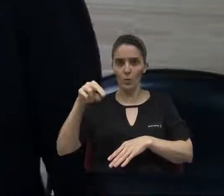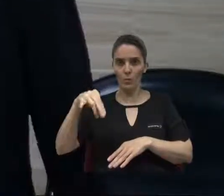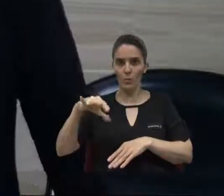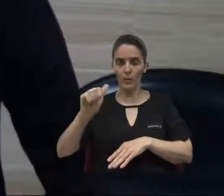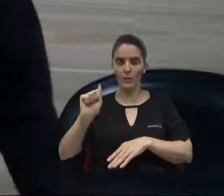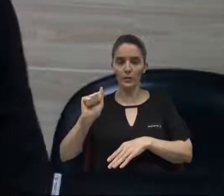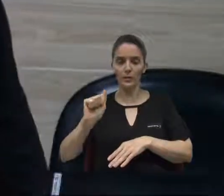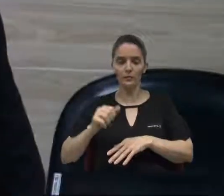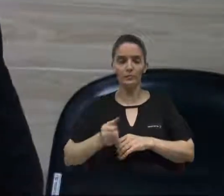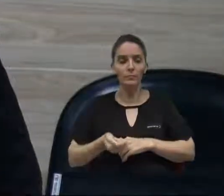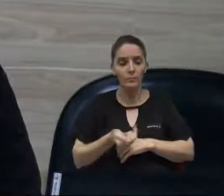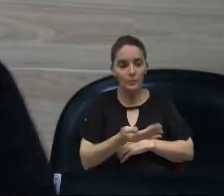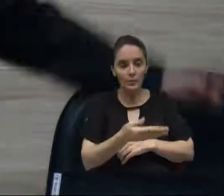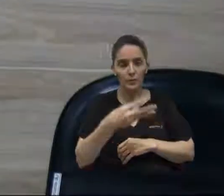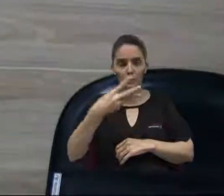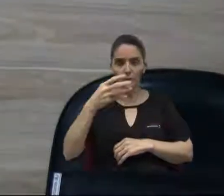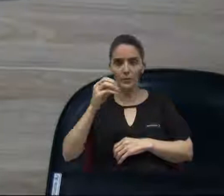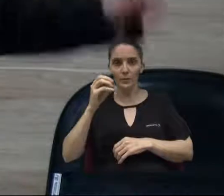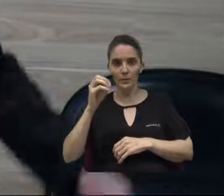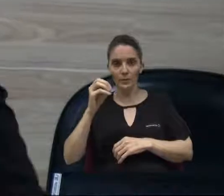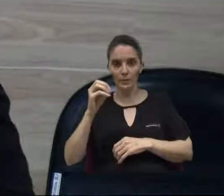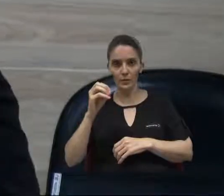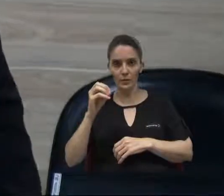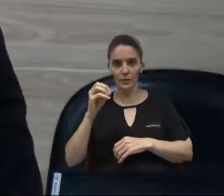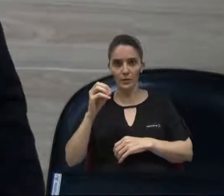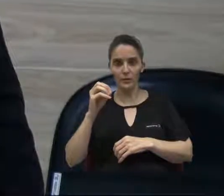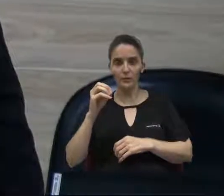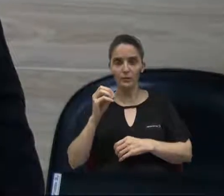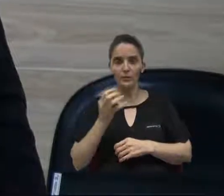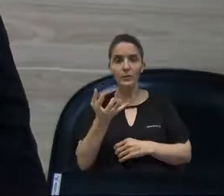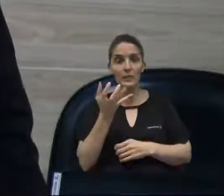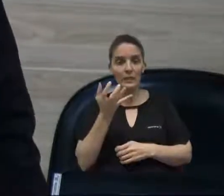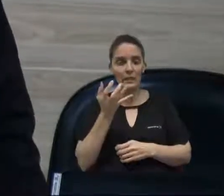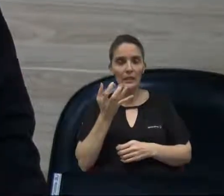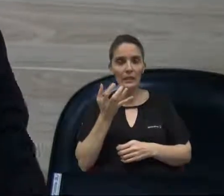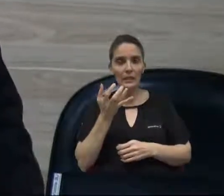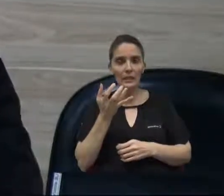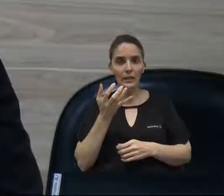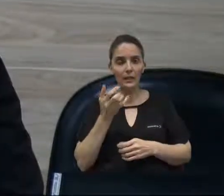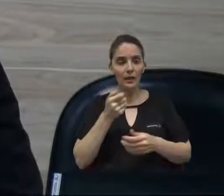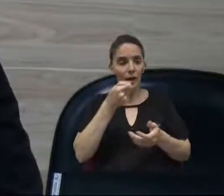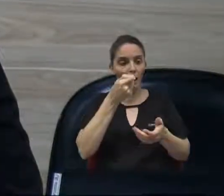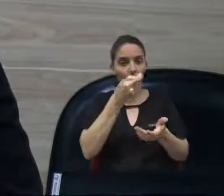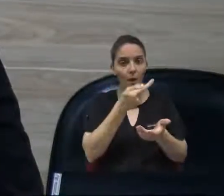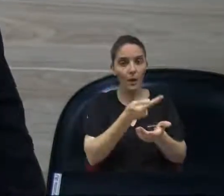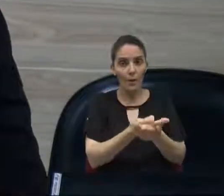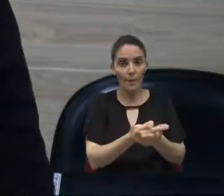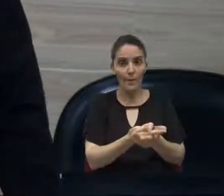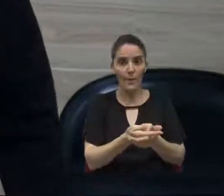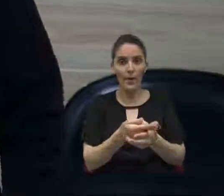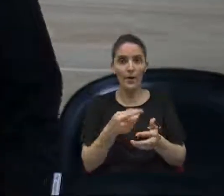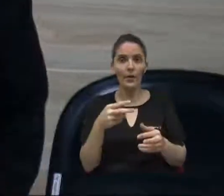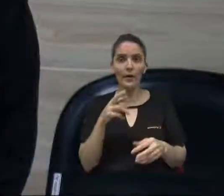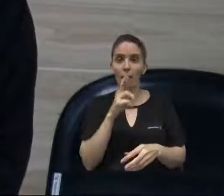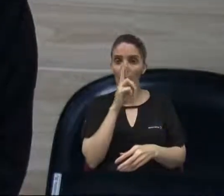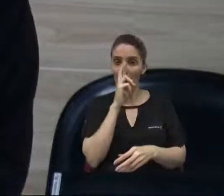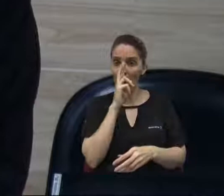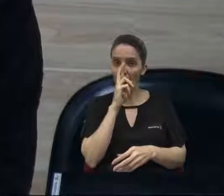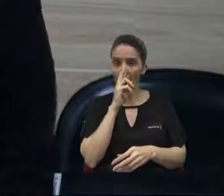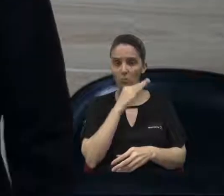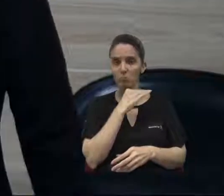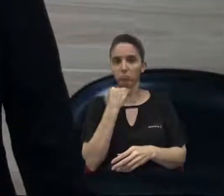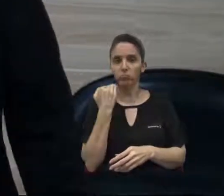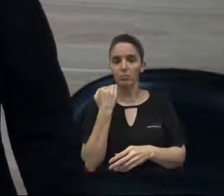R$300 por rato morto, que assolava o nosso país.